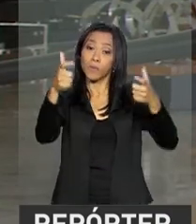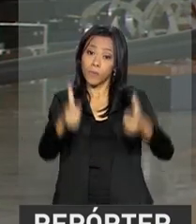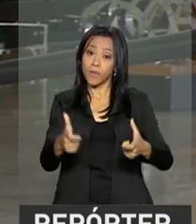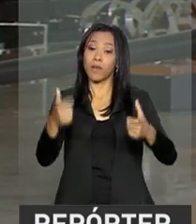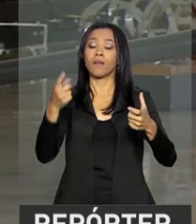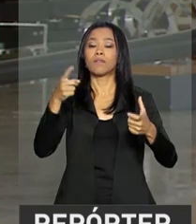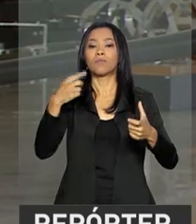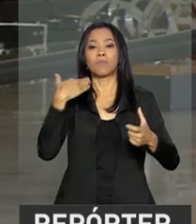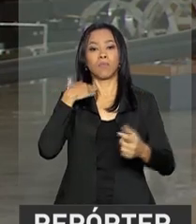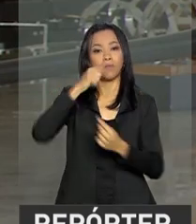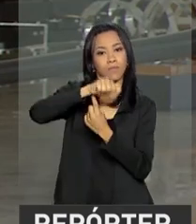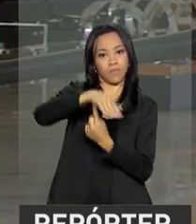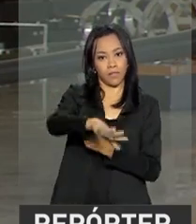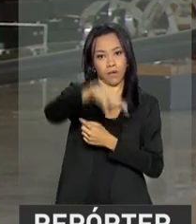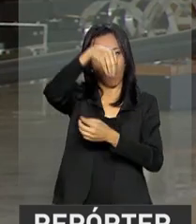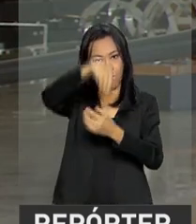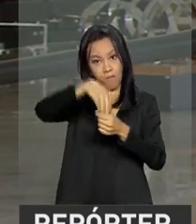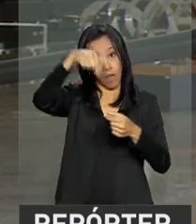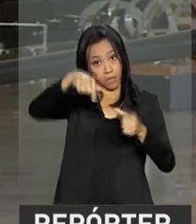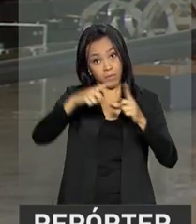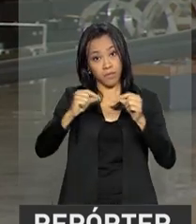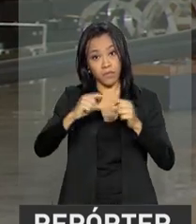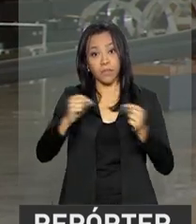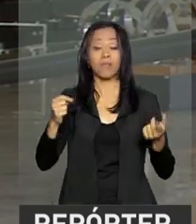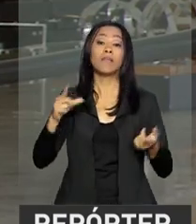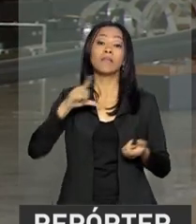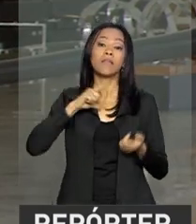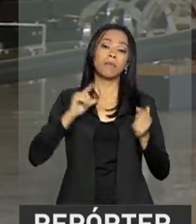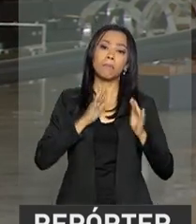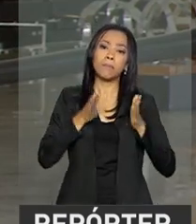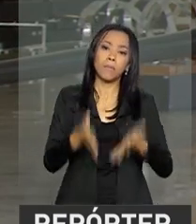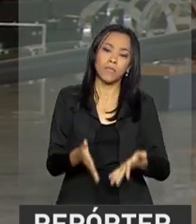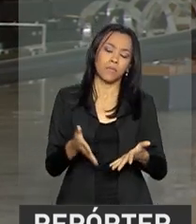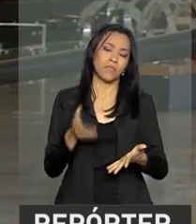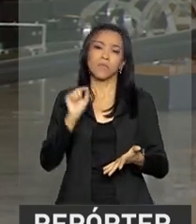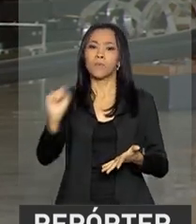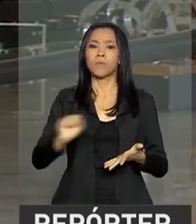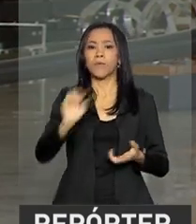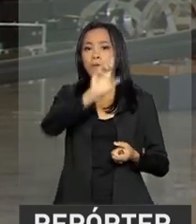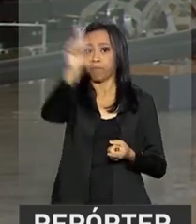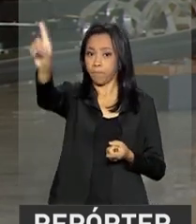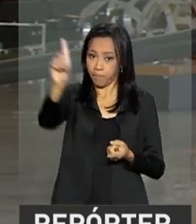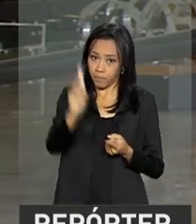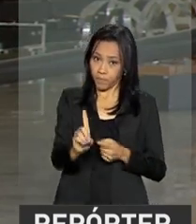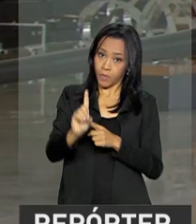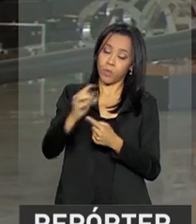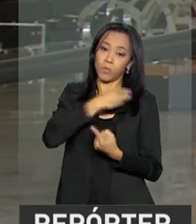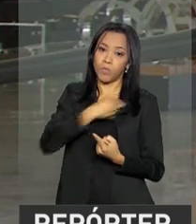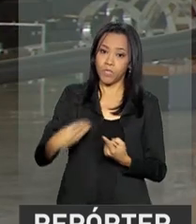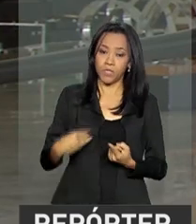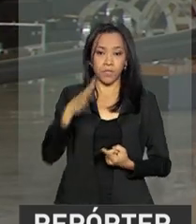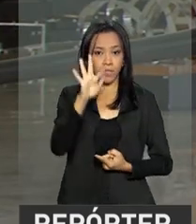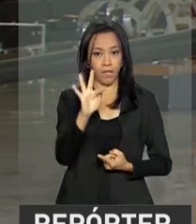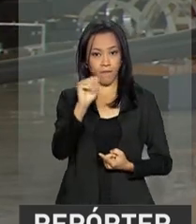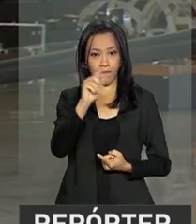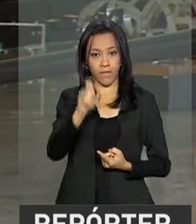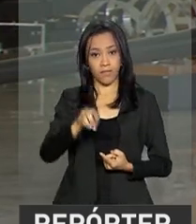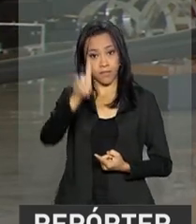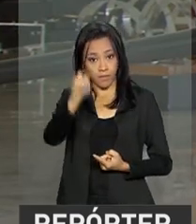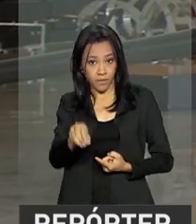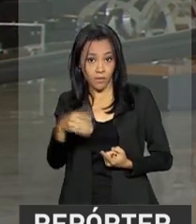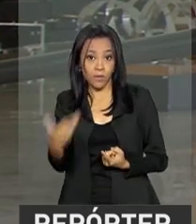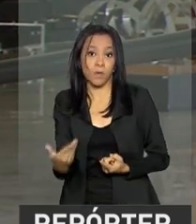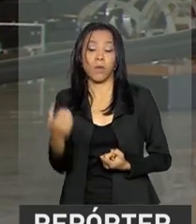central aqui em brasília e também conta com a participação do ministro da fazenda henrique meirelles o brasil